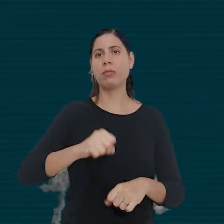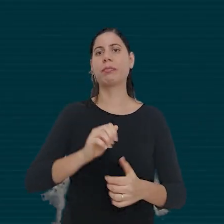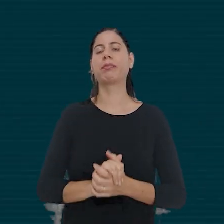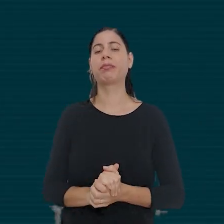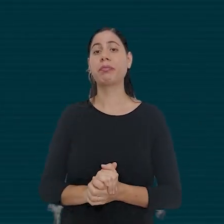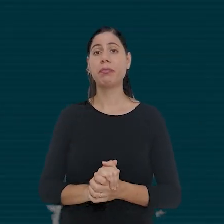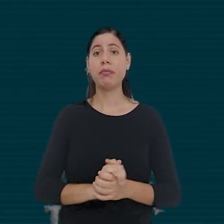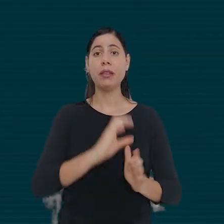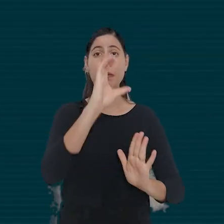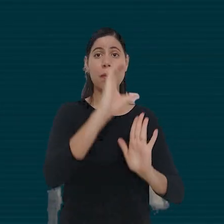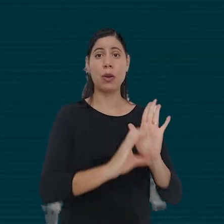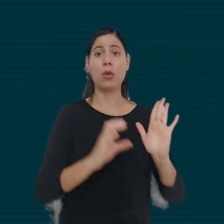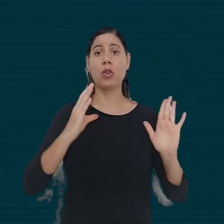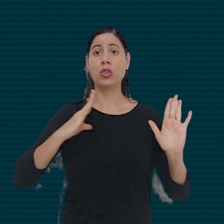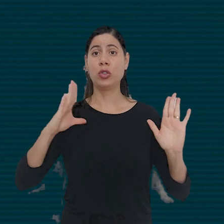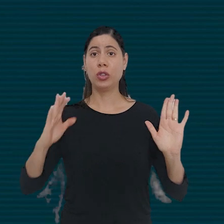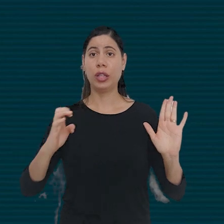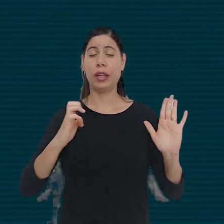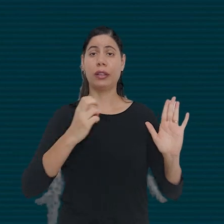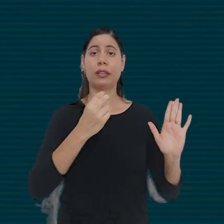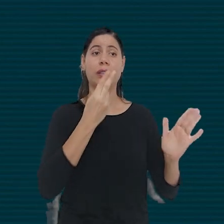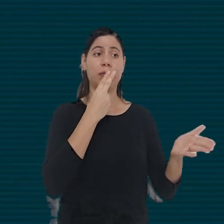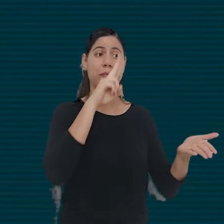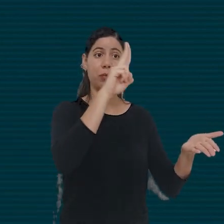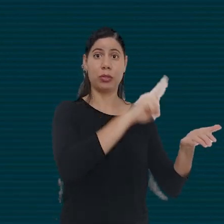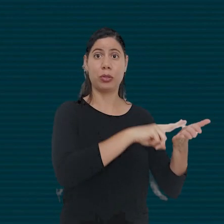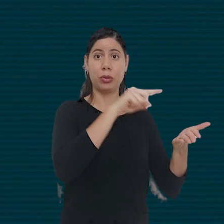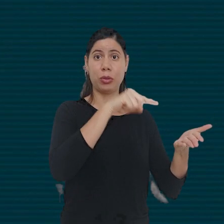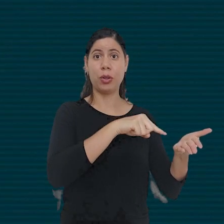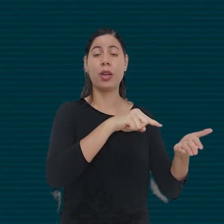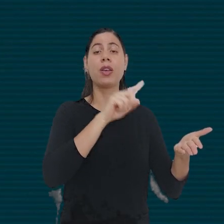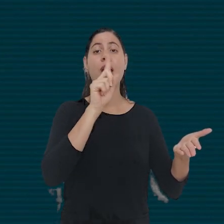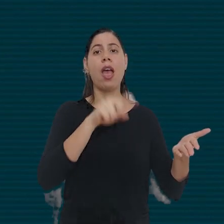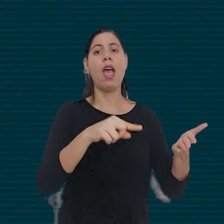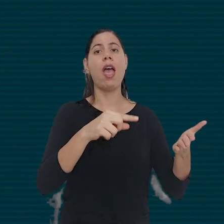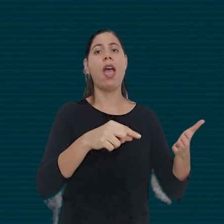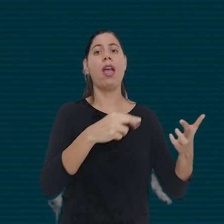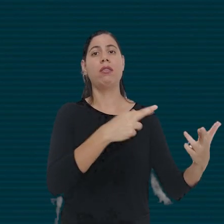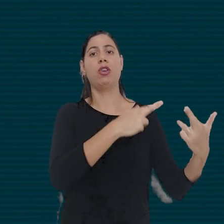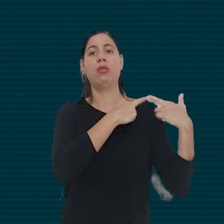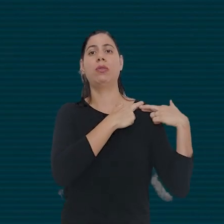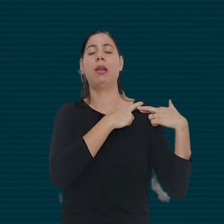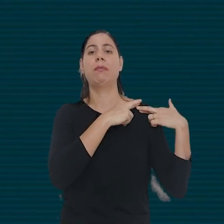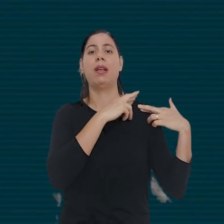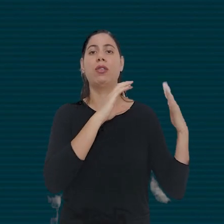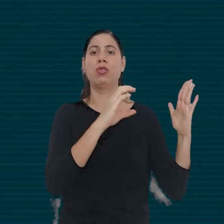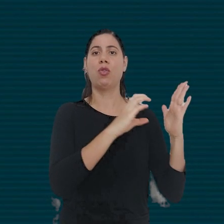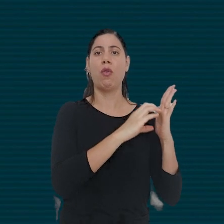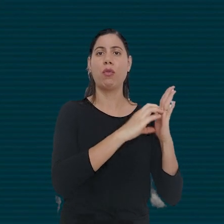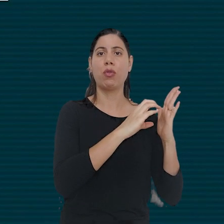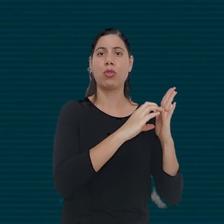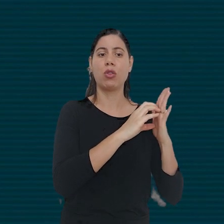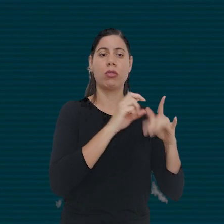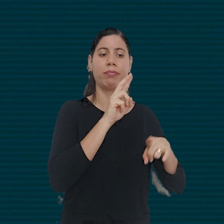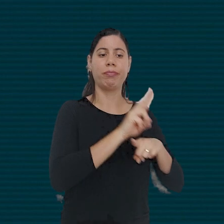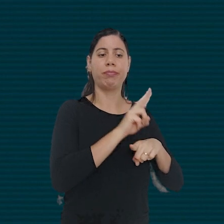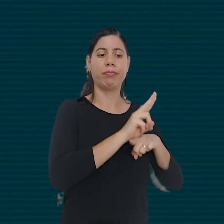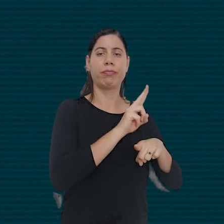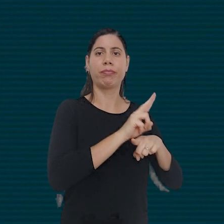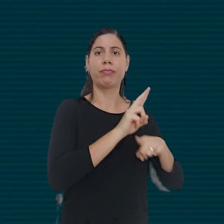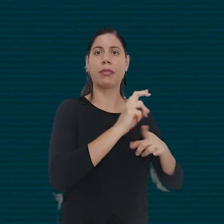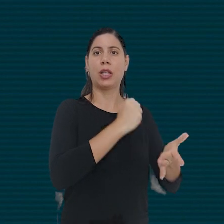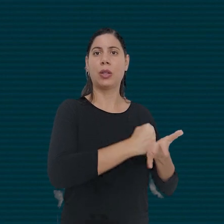de Conduta Ética e Integridade dos Correios, faz parte dos compromissos dos empregados preservar a integridade